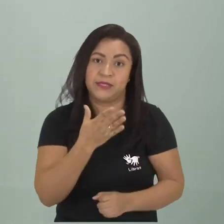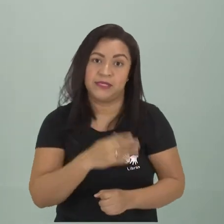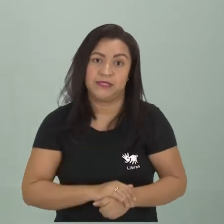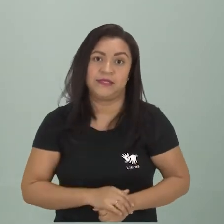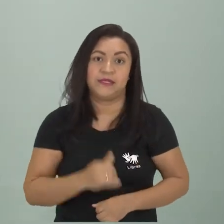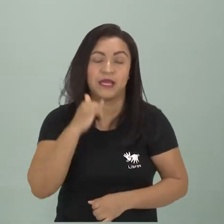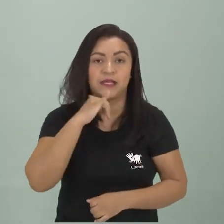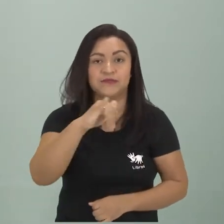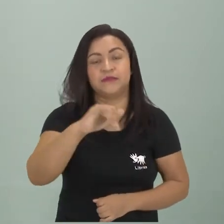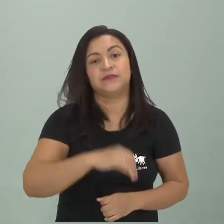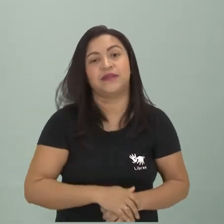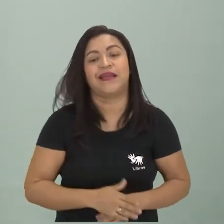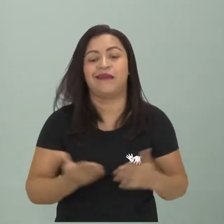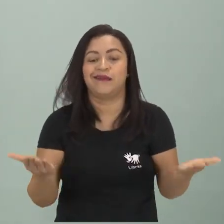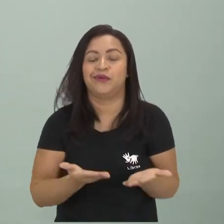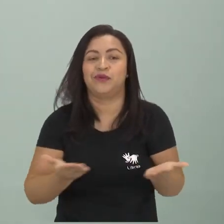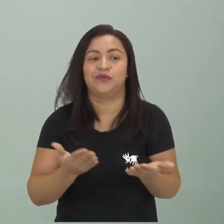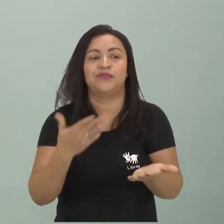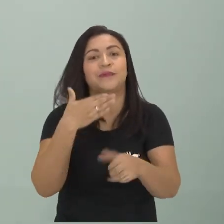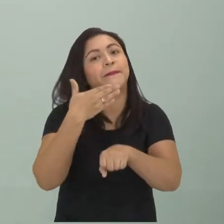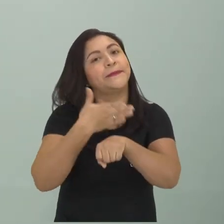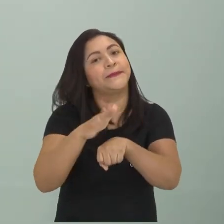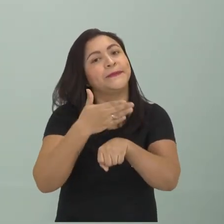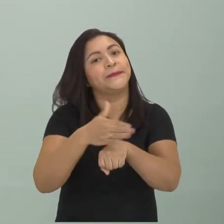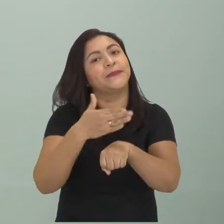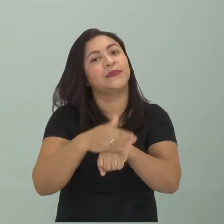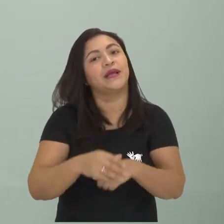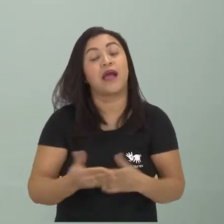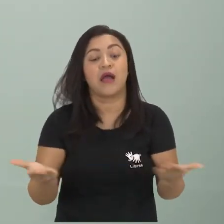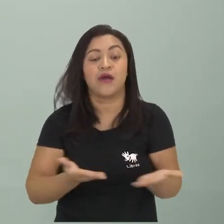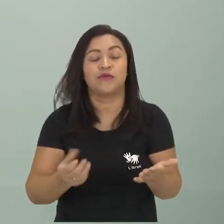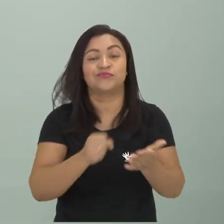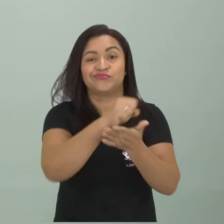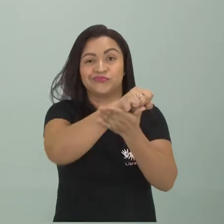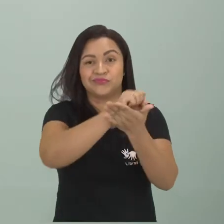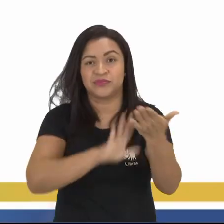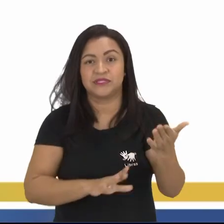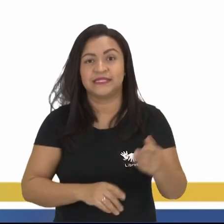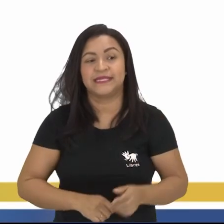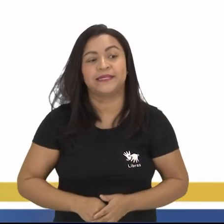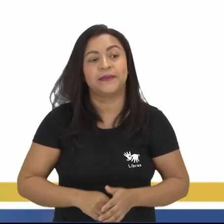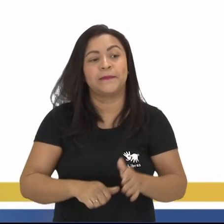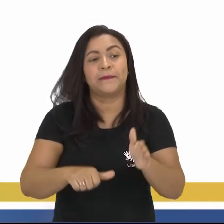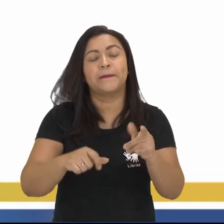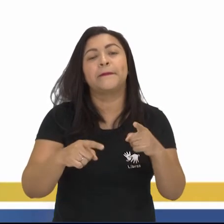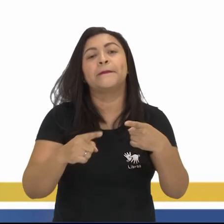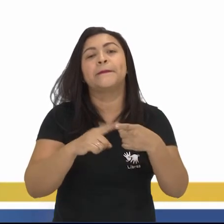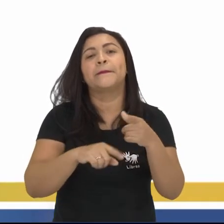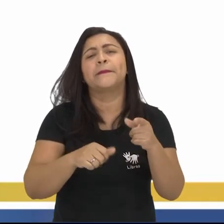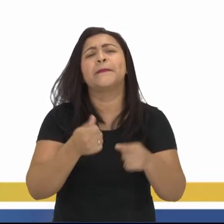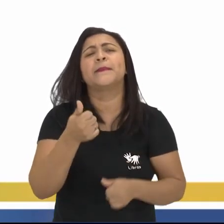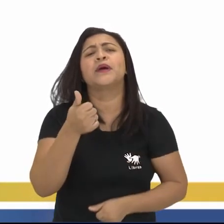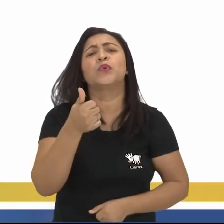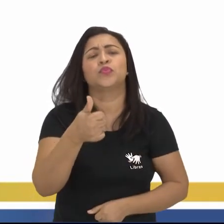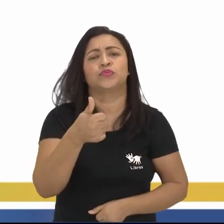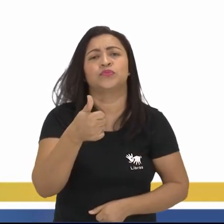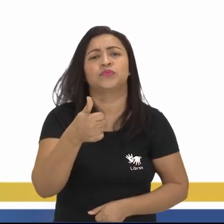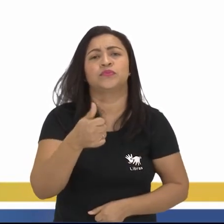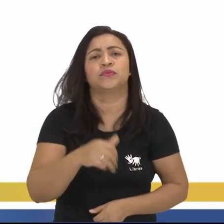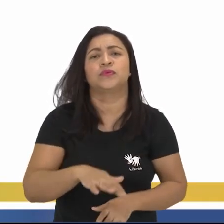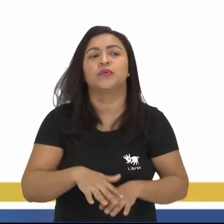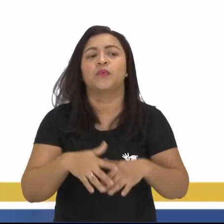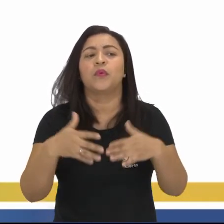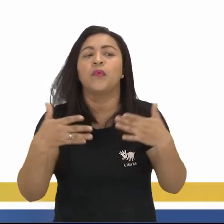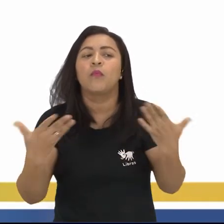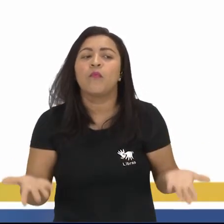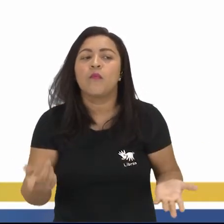vamos praticar. Vamos exercitar. Perguntinha número 1. Qual é a